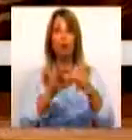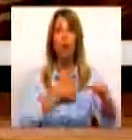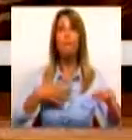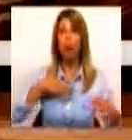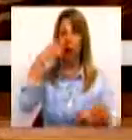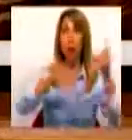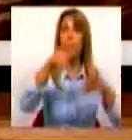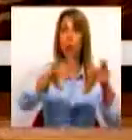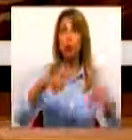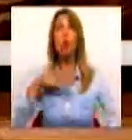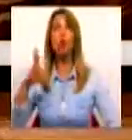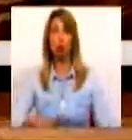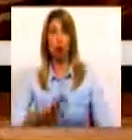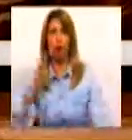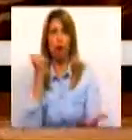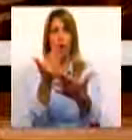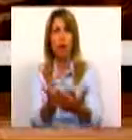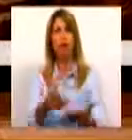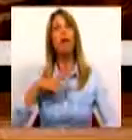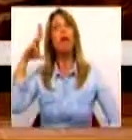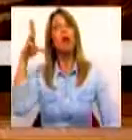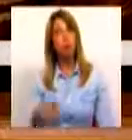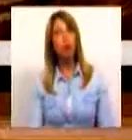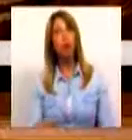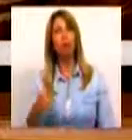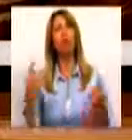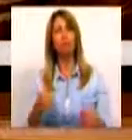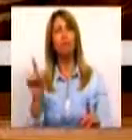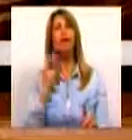pessoas. Portugal dá confiança e Portugal tem mais